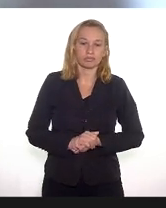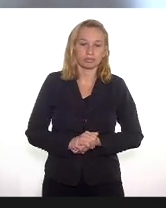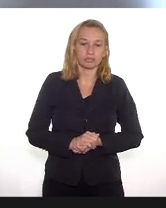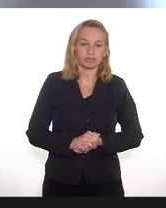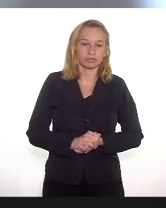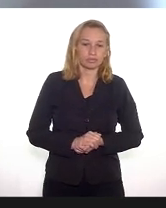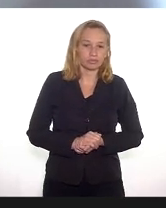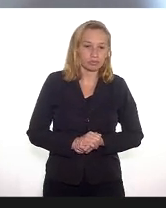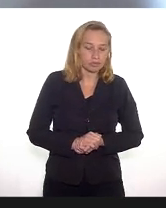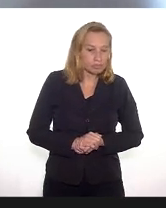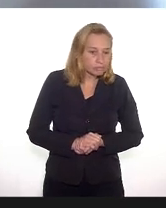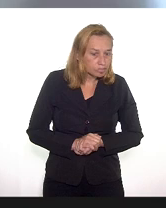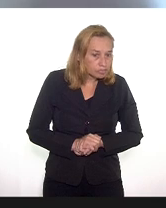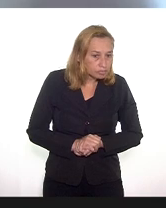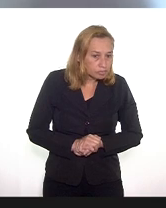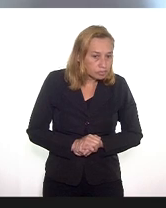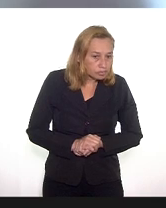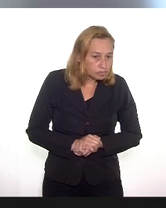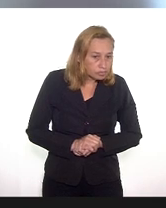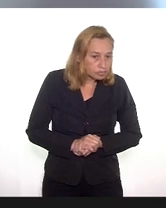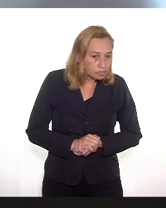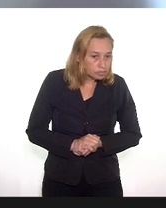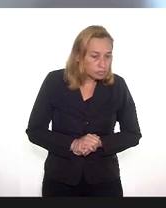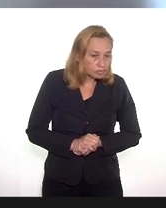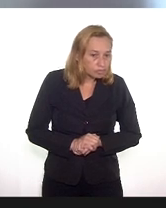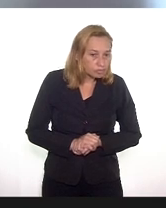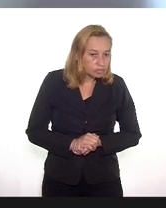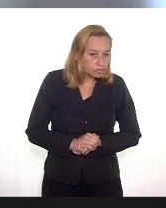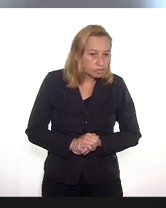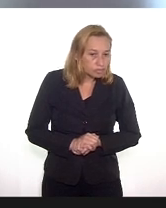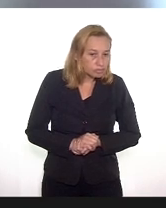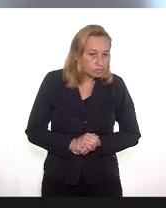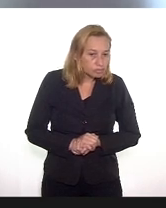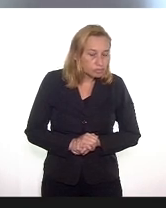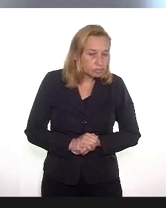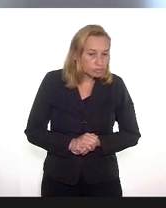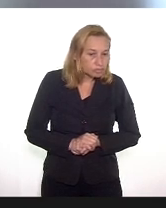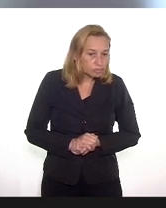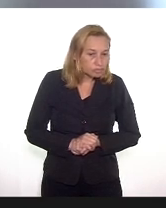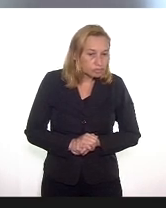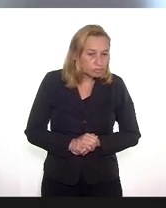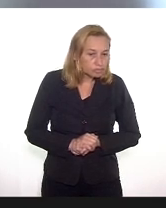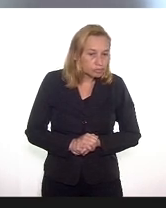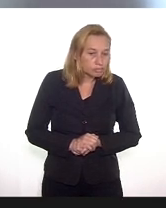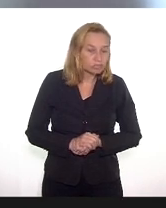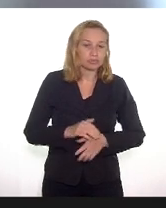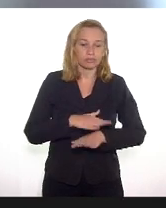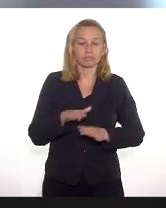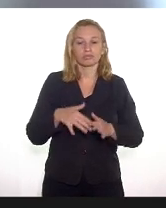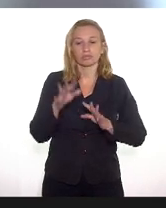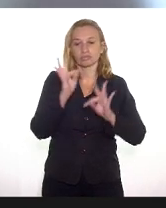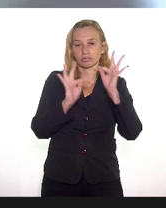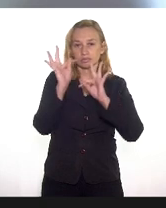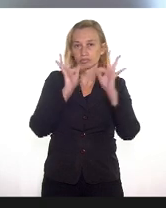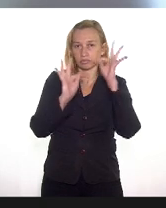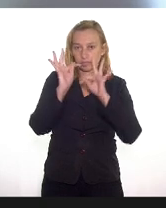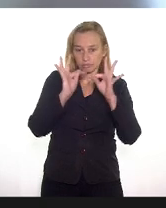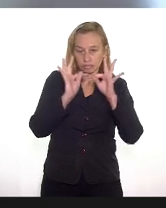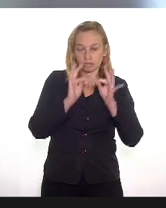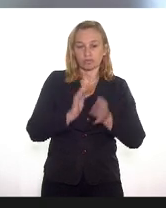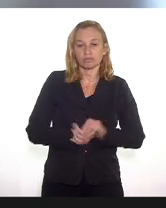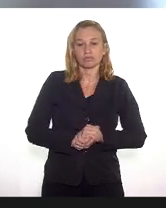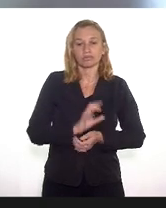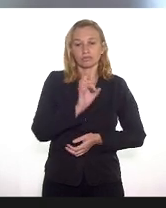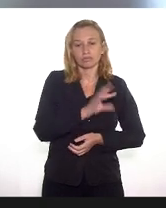queria esclarecer que o Seja em 2020, né, devido a toda a tecnologia que foi, nos